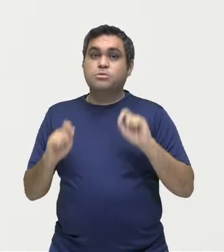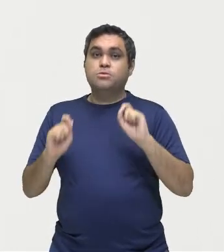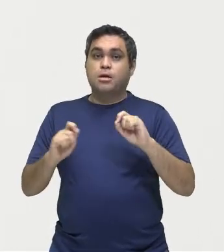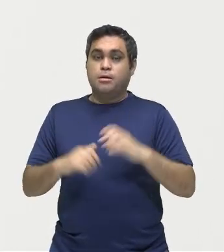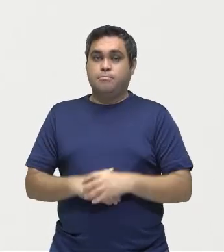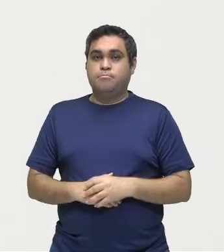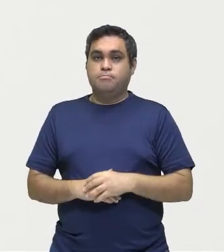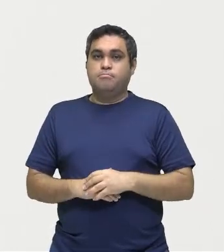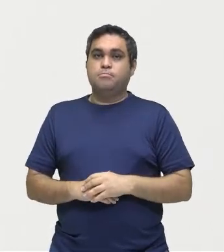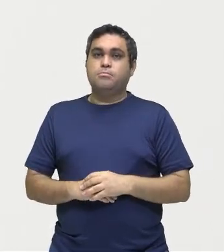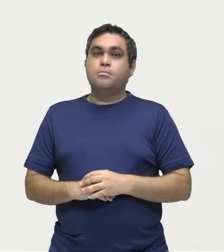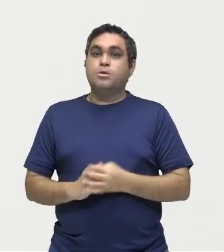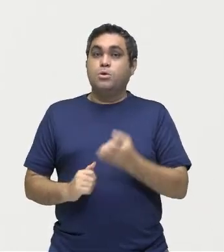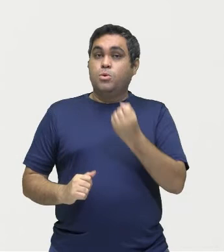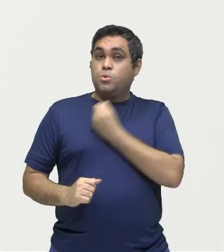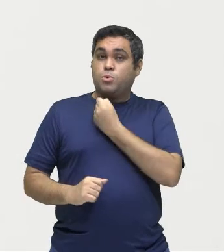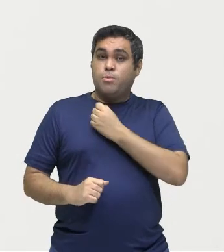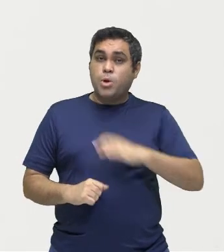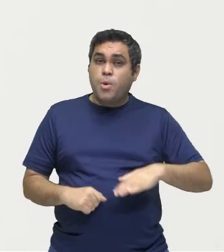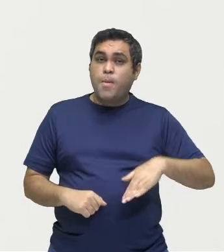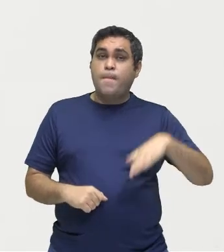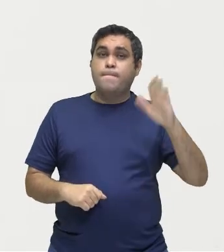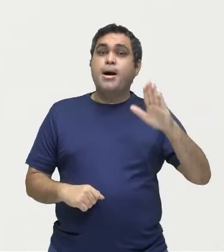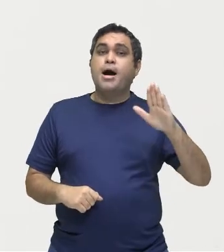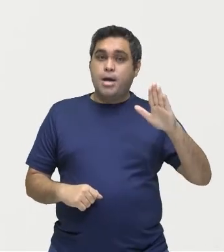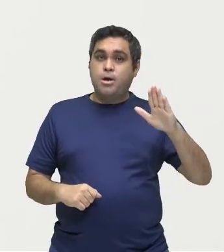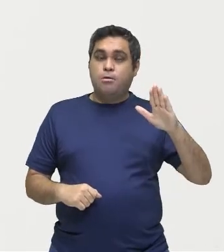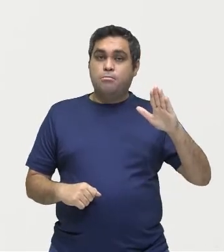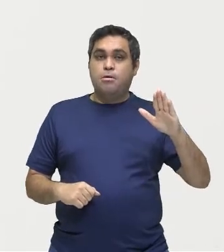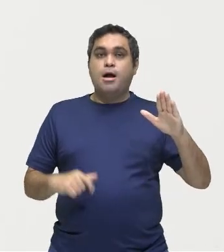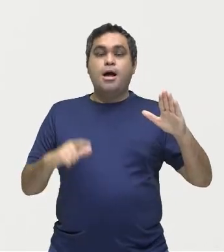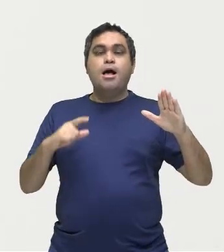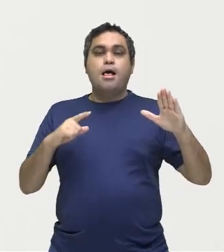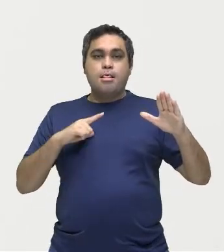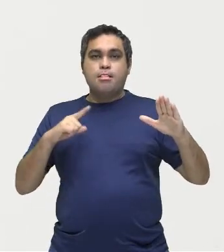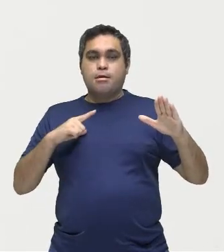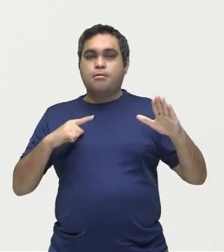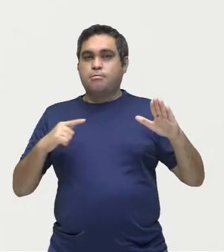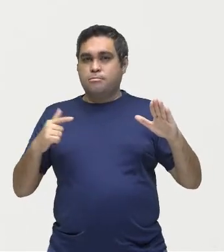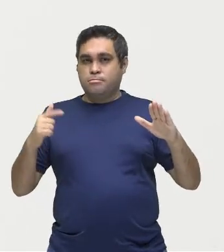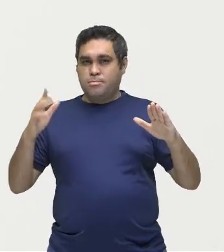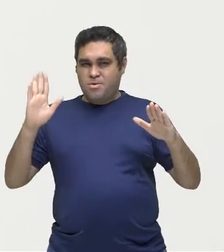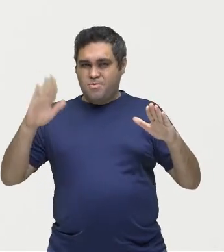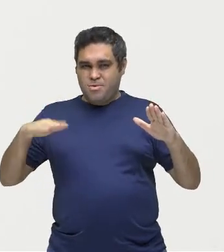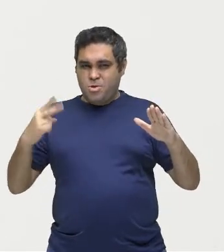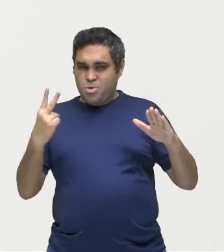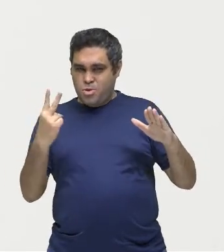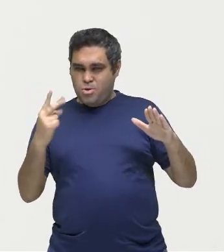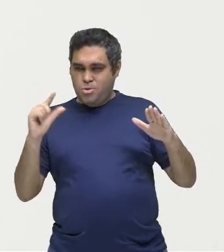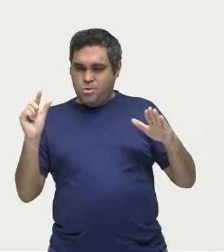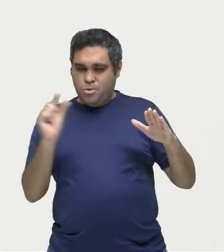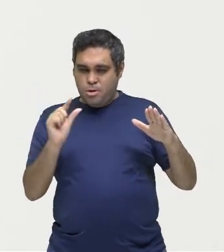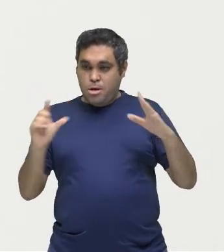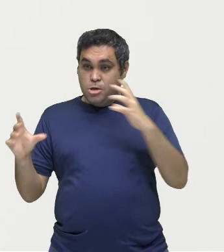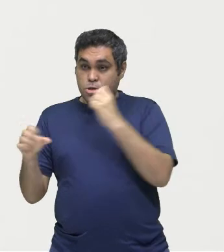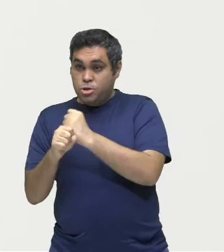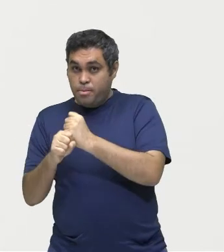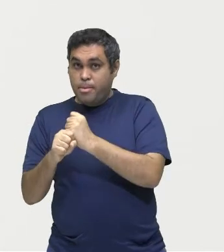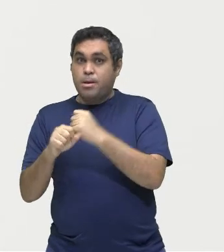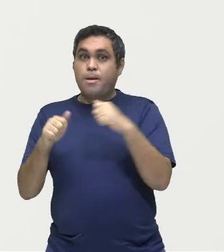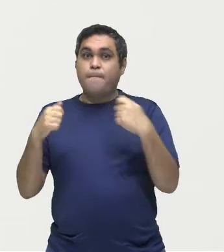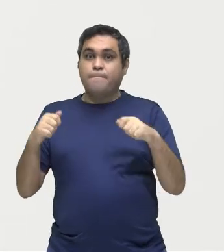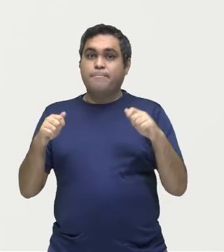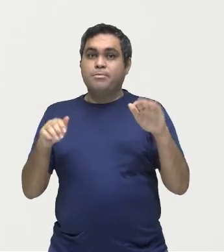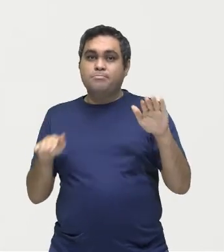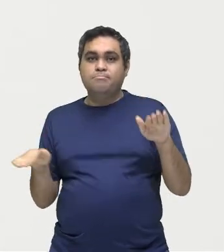o maior lado seja menor que a soma dos outros dois menores, ou que a soma dos dois menores seja